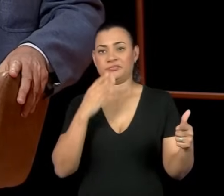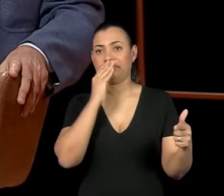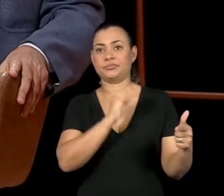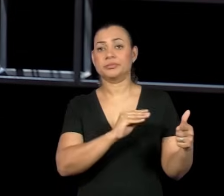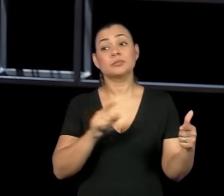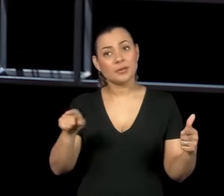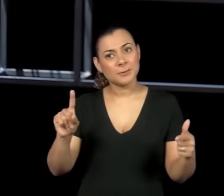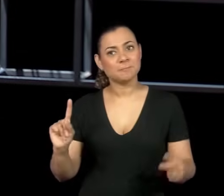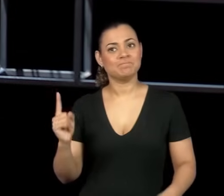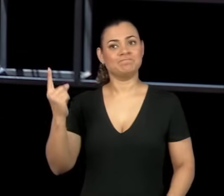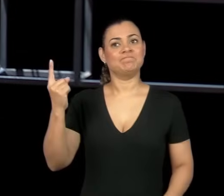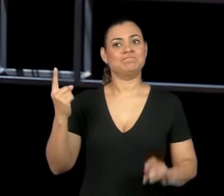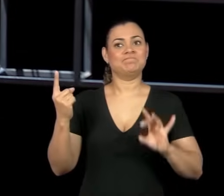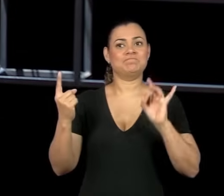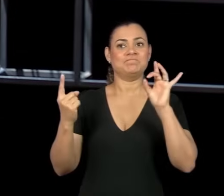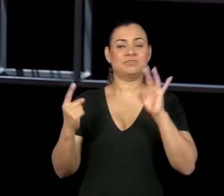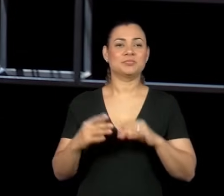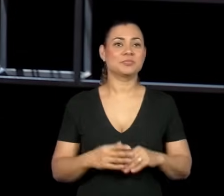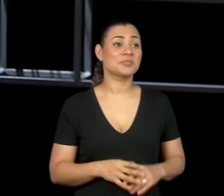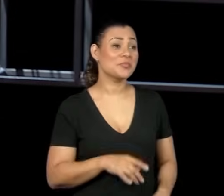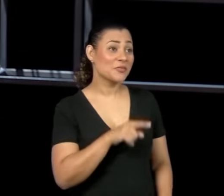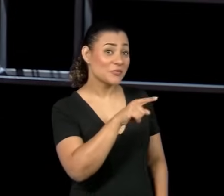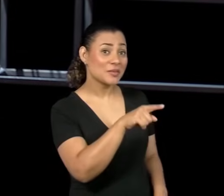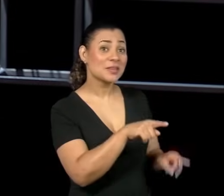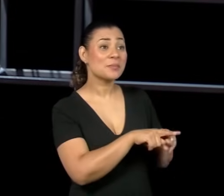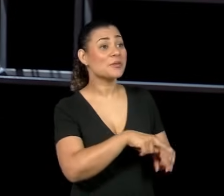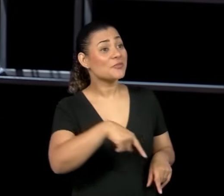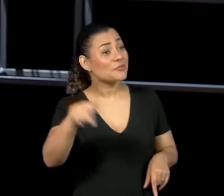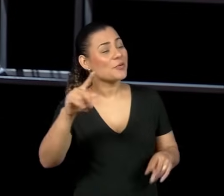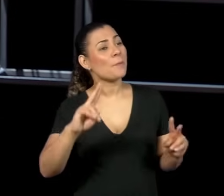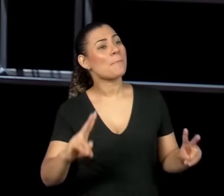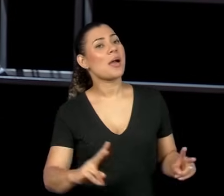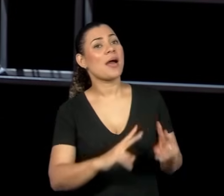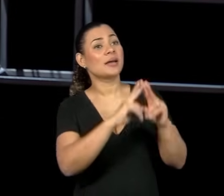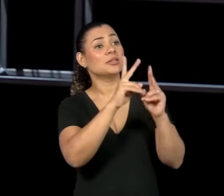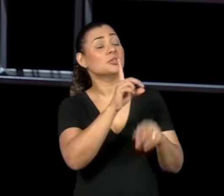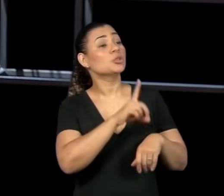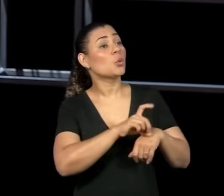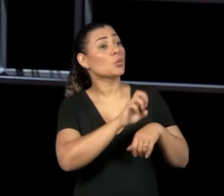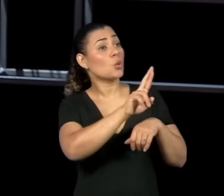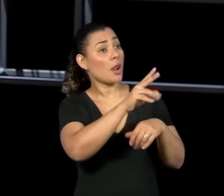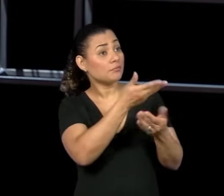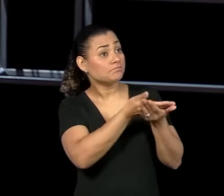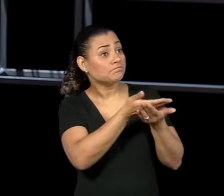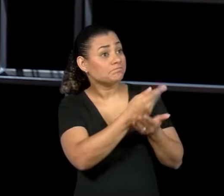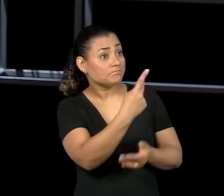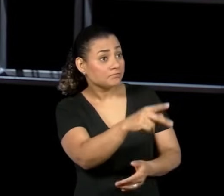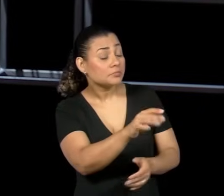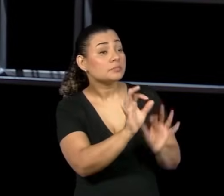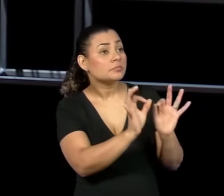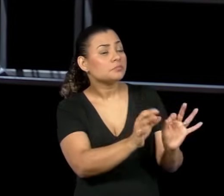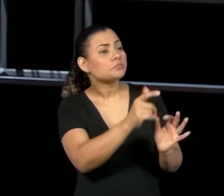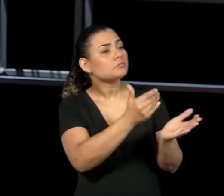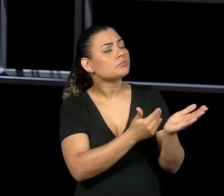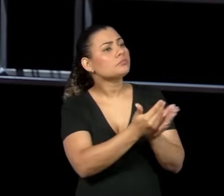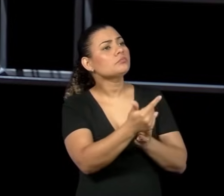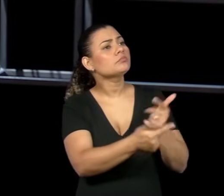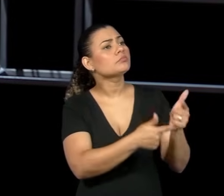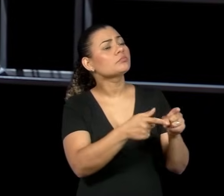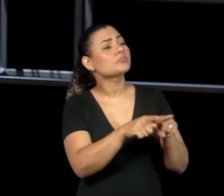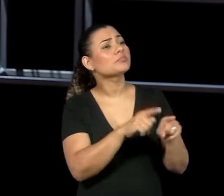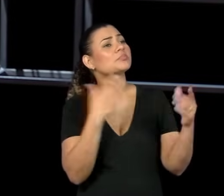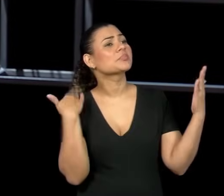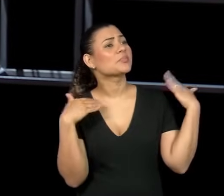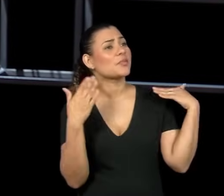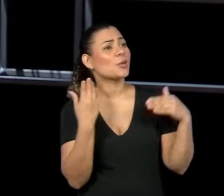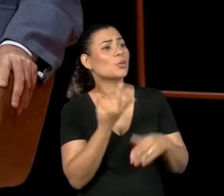Perfeito. Bom, a gente mencionou que você foi para Paris fazer o seu doutorado. E lá você chegou a trabalhar como guia